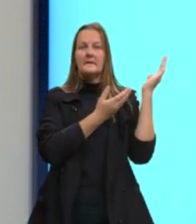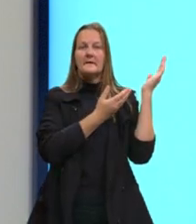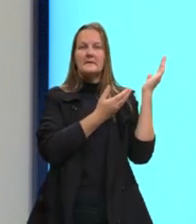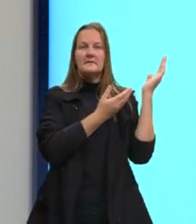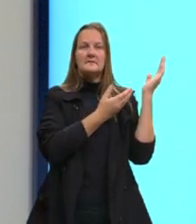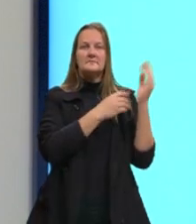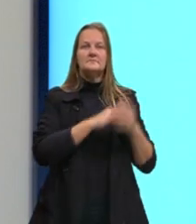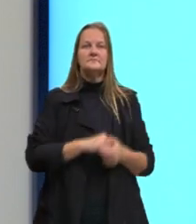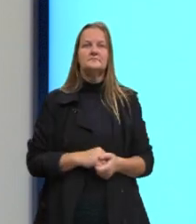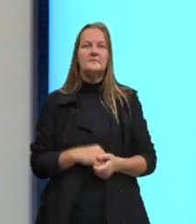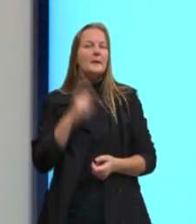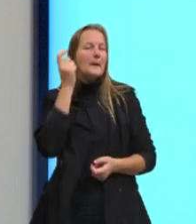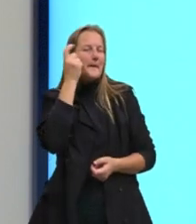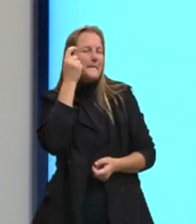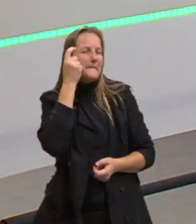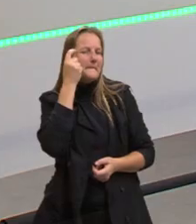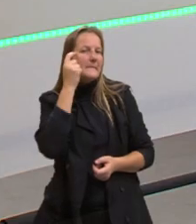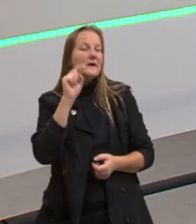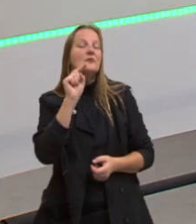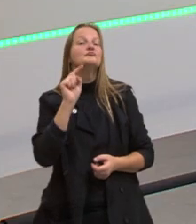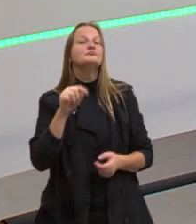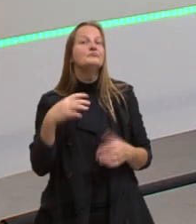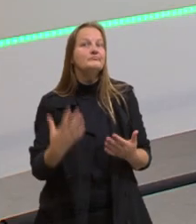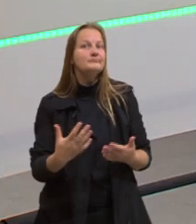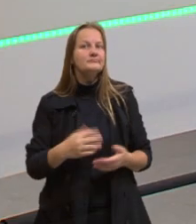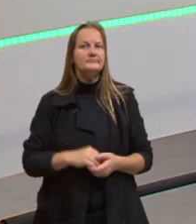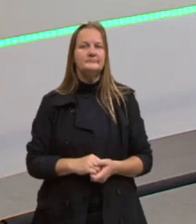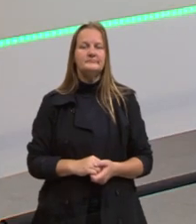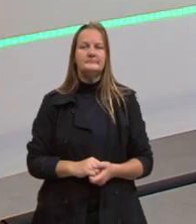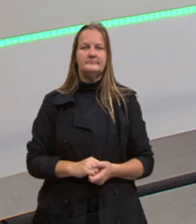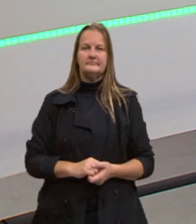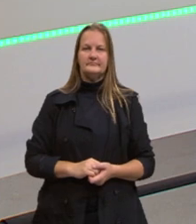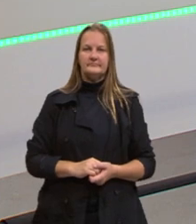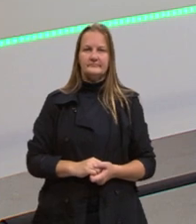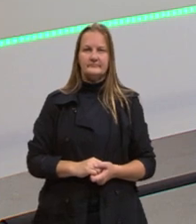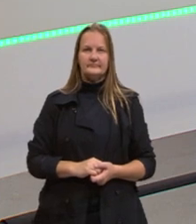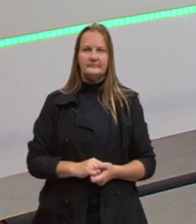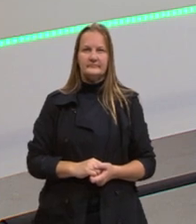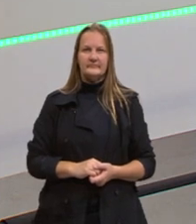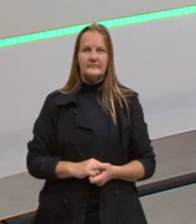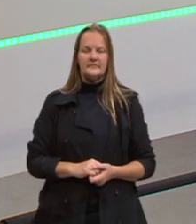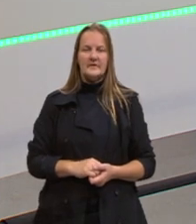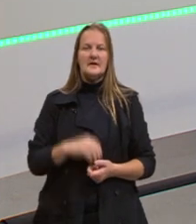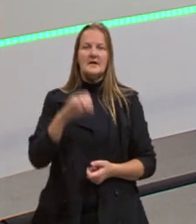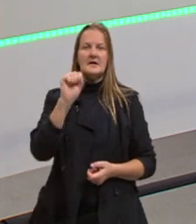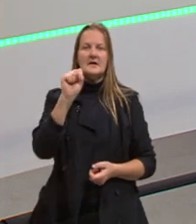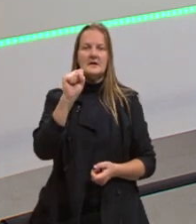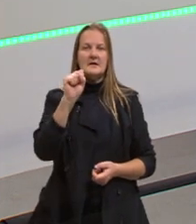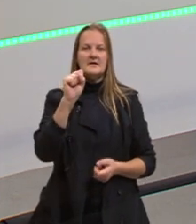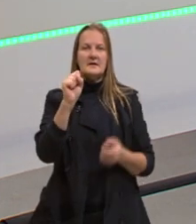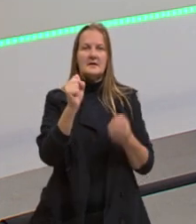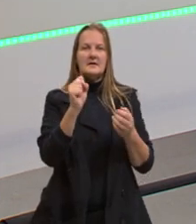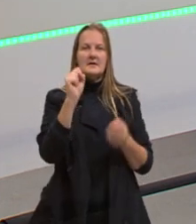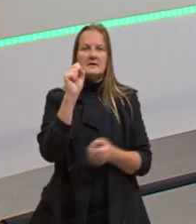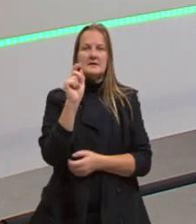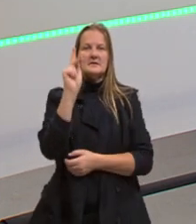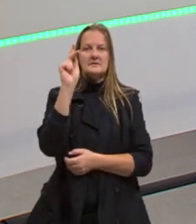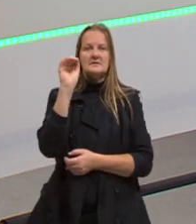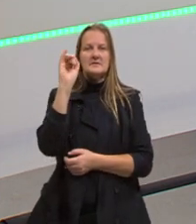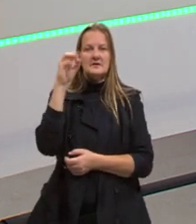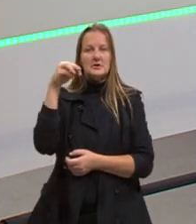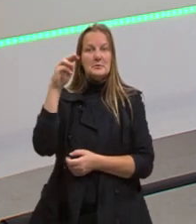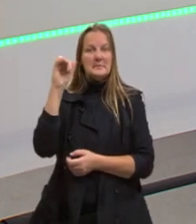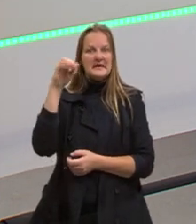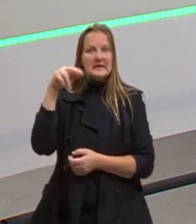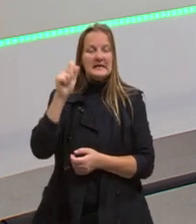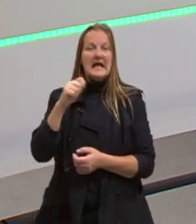Vamos pensar vamos refletir exatamente isso que eu disse certo no esquema hein eu vou fazer uma leitura